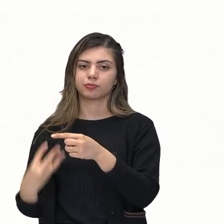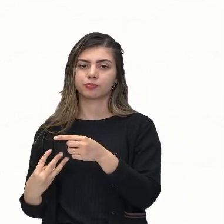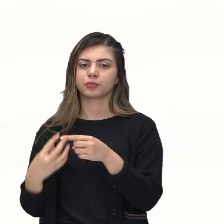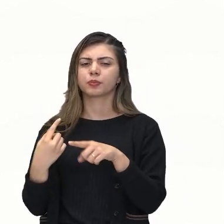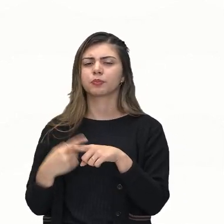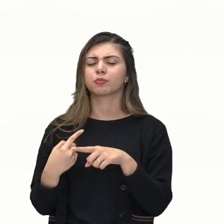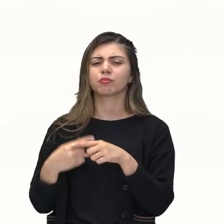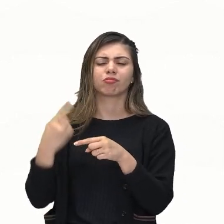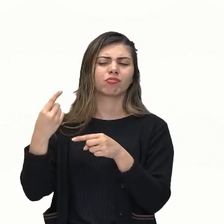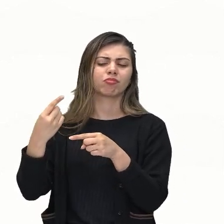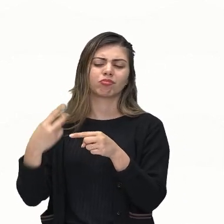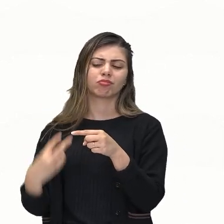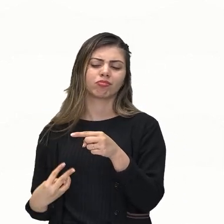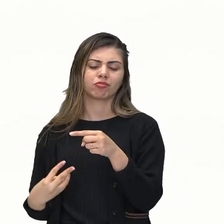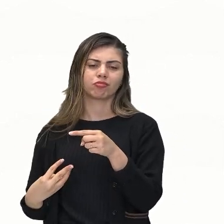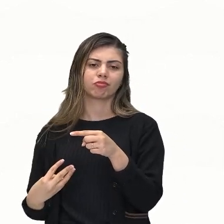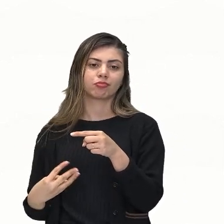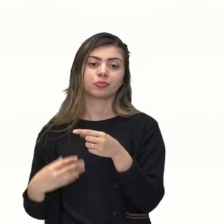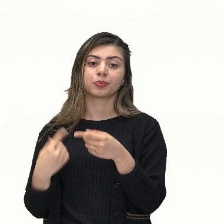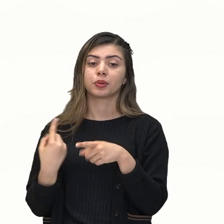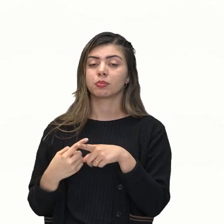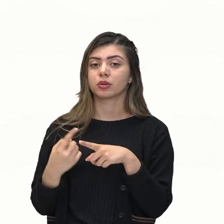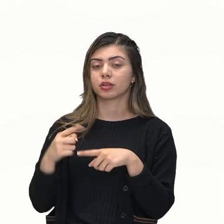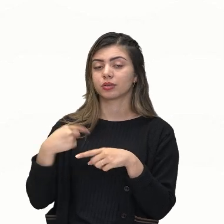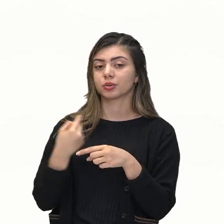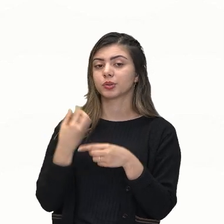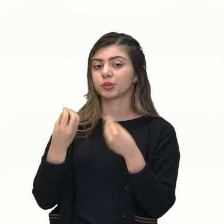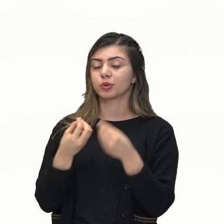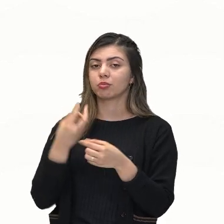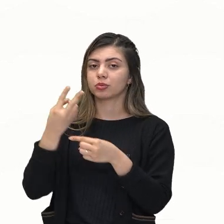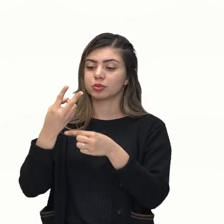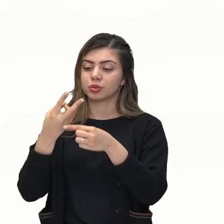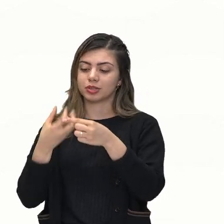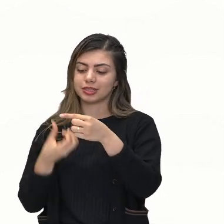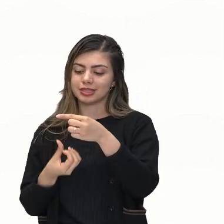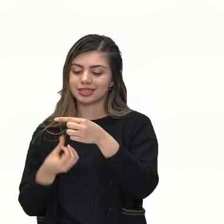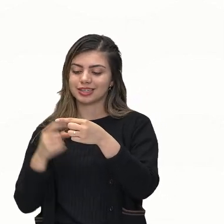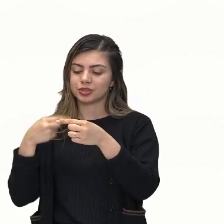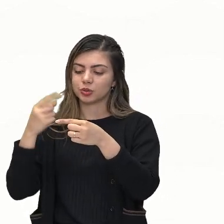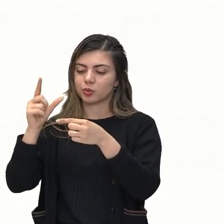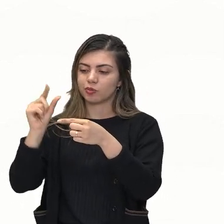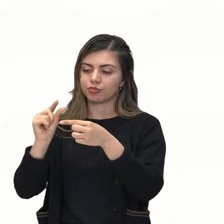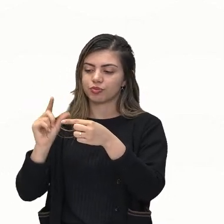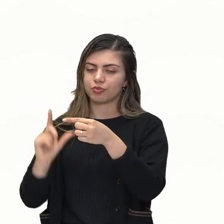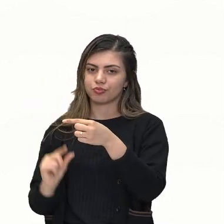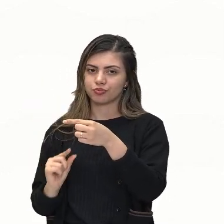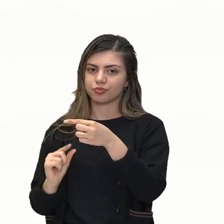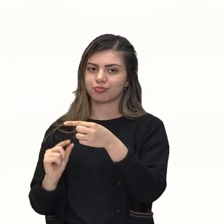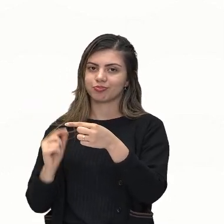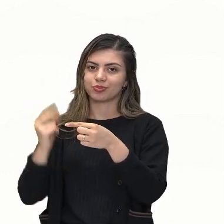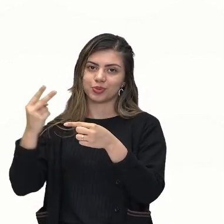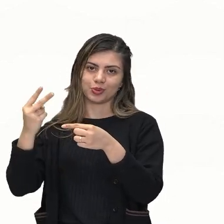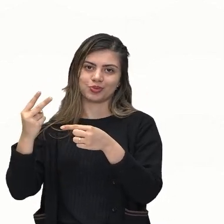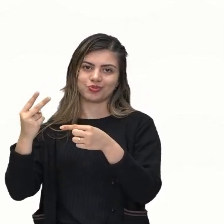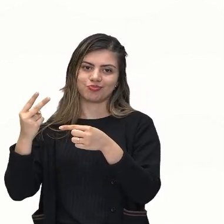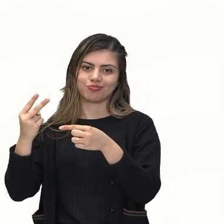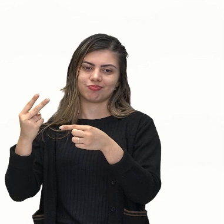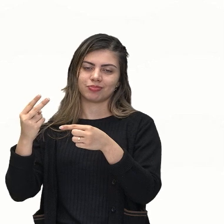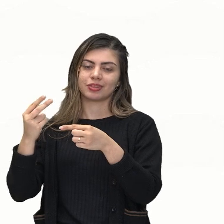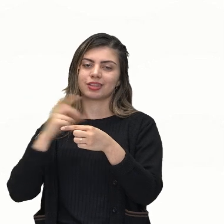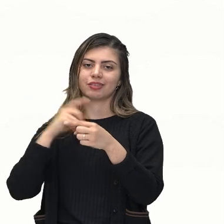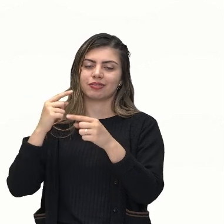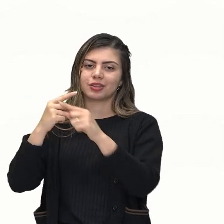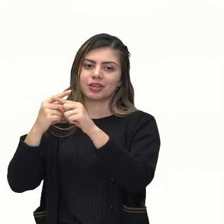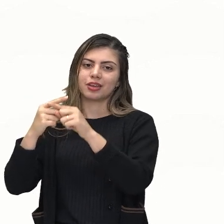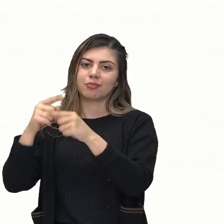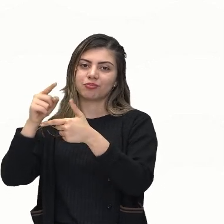sobre 3? Porque eu simplifiquei essa fração aqui por 2, tá bom? Então,